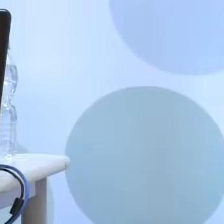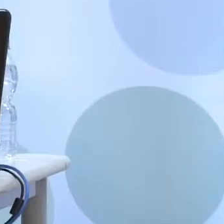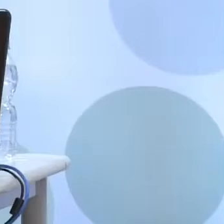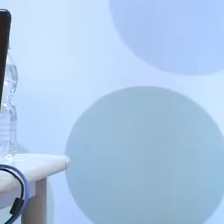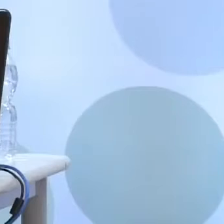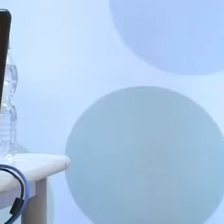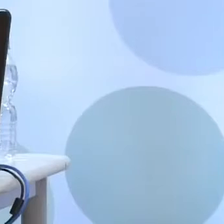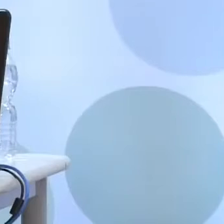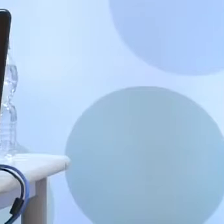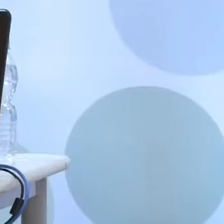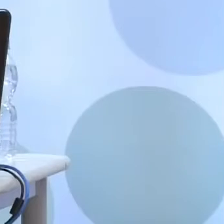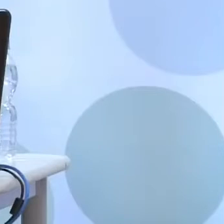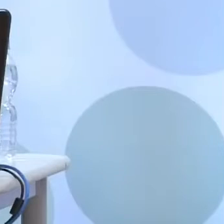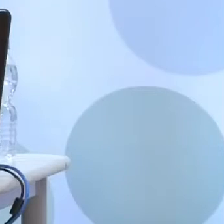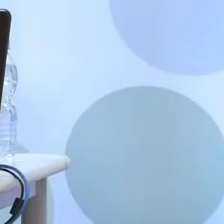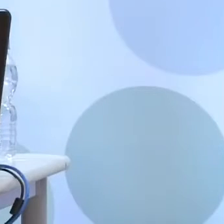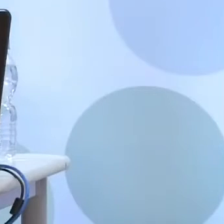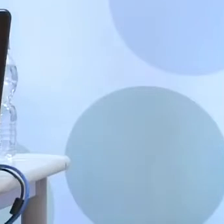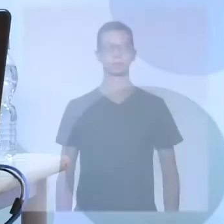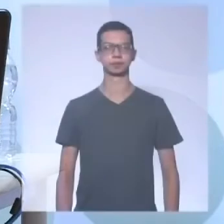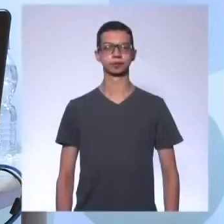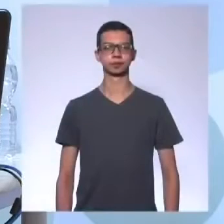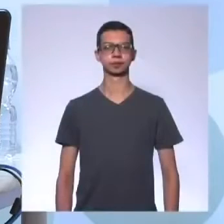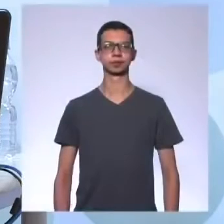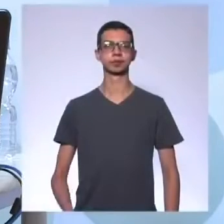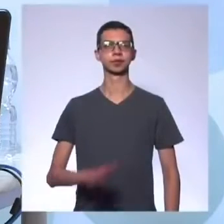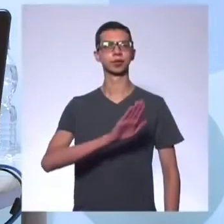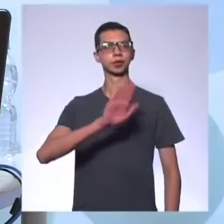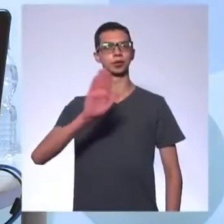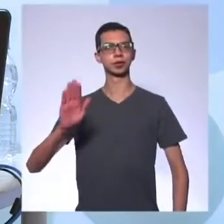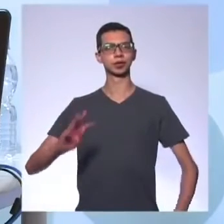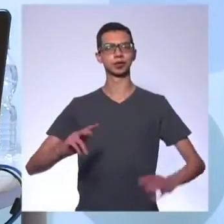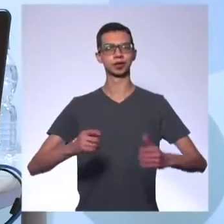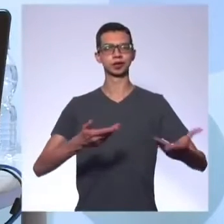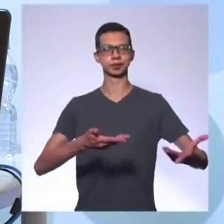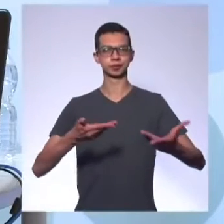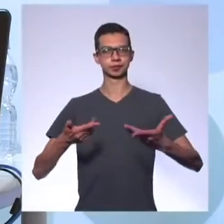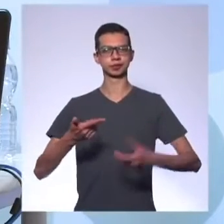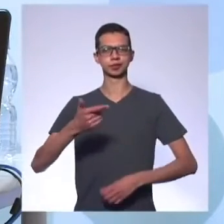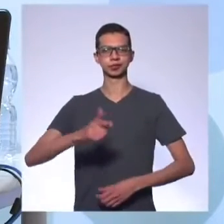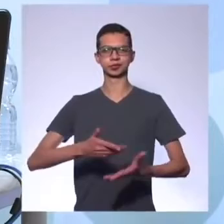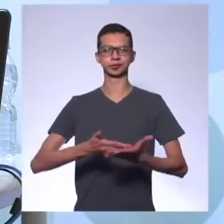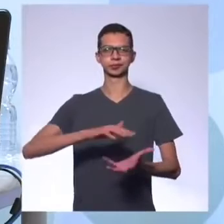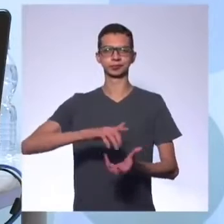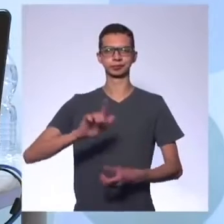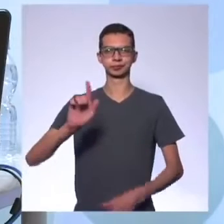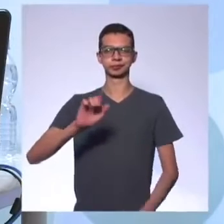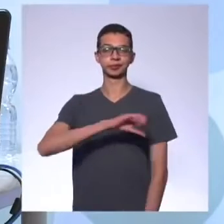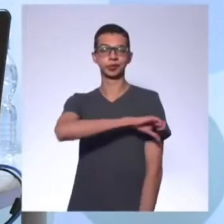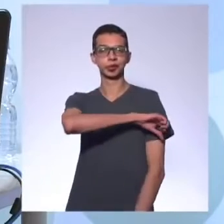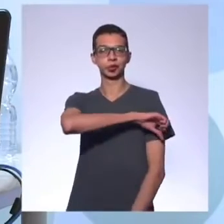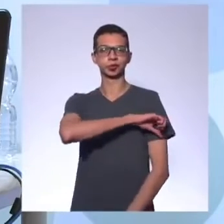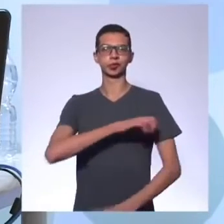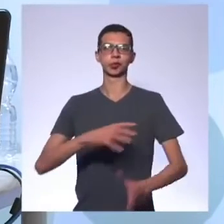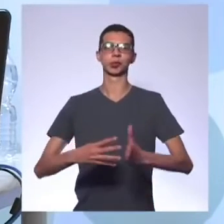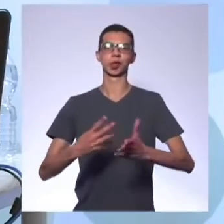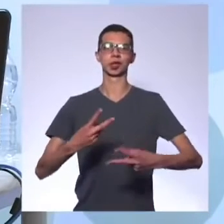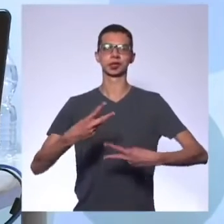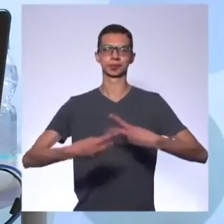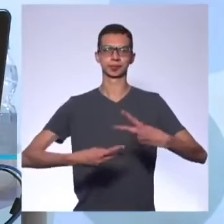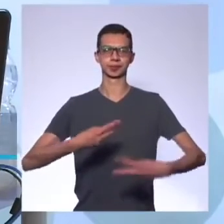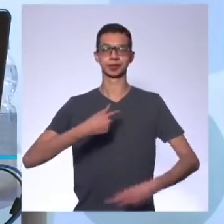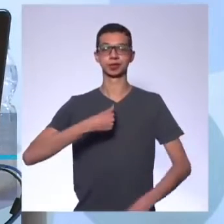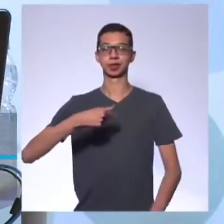Olá, sejam todos bem-vindos a mais uma aula de Geografia do nono ano, quarto bimestre, né? Estou aqui